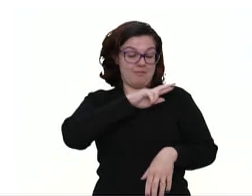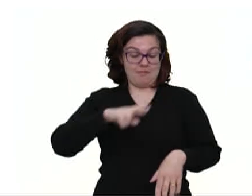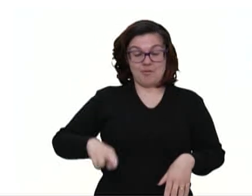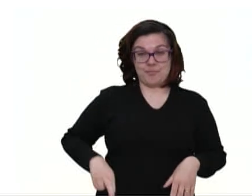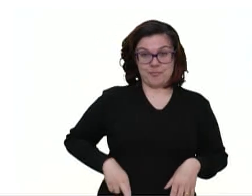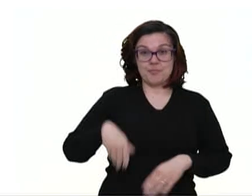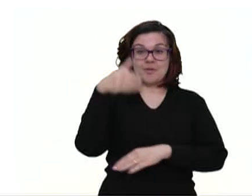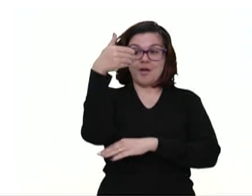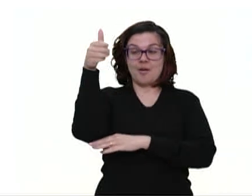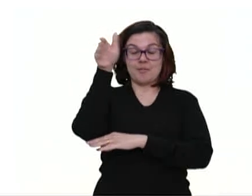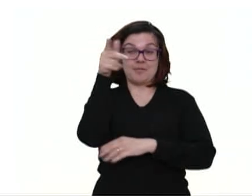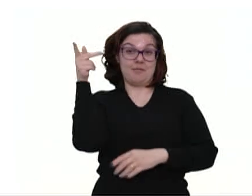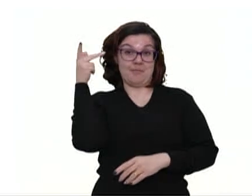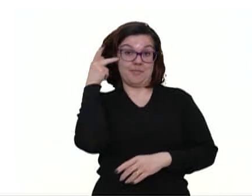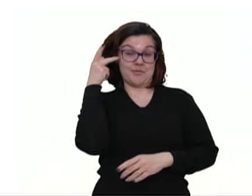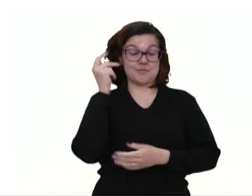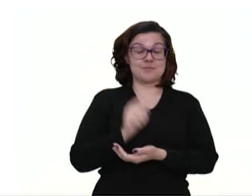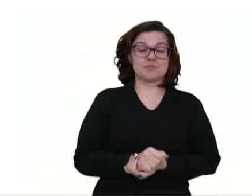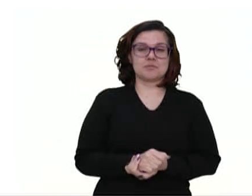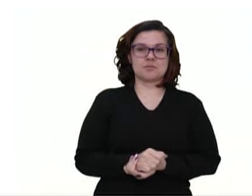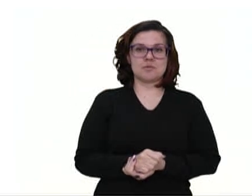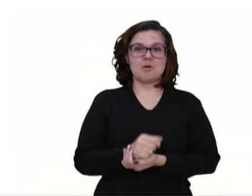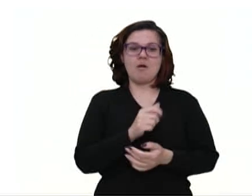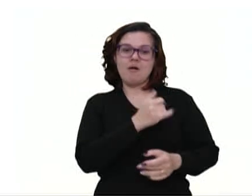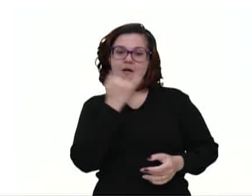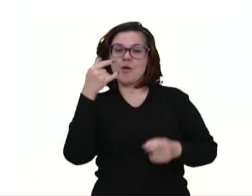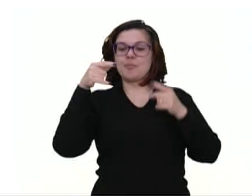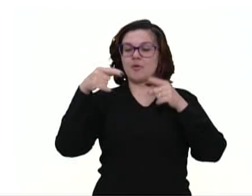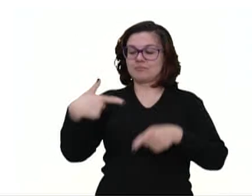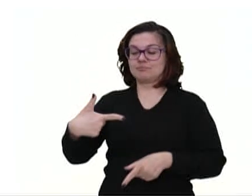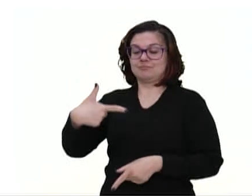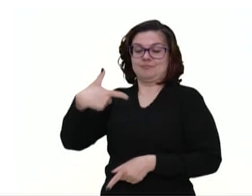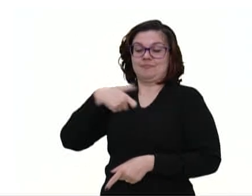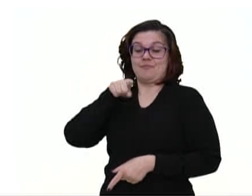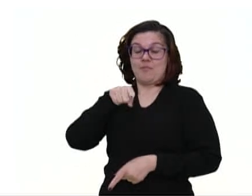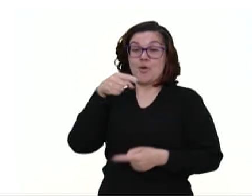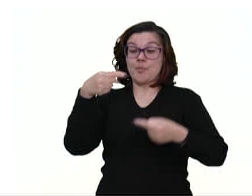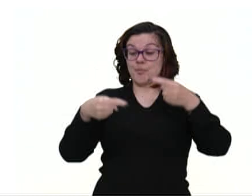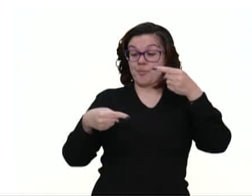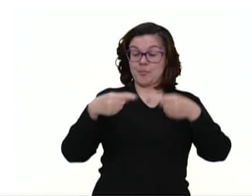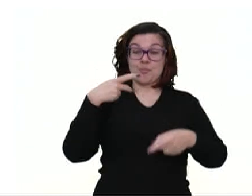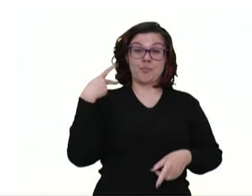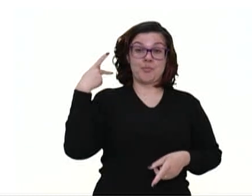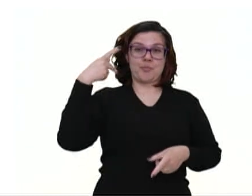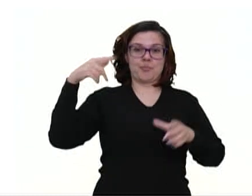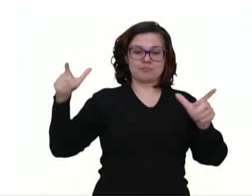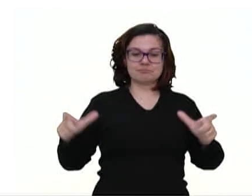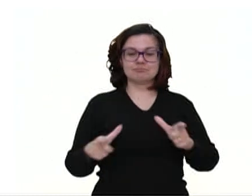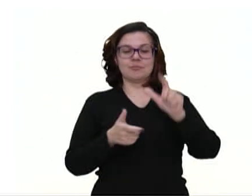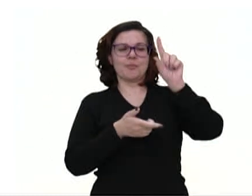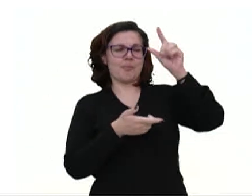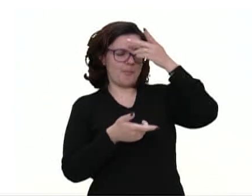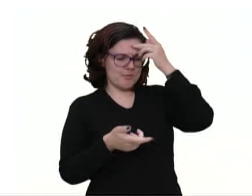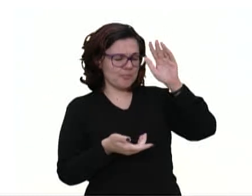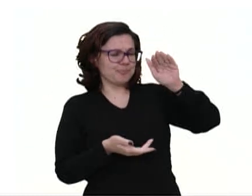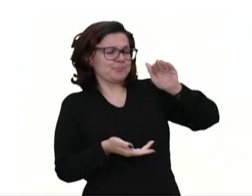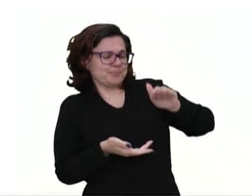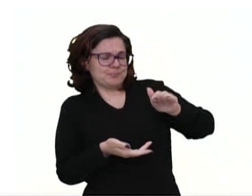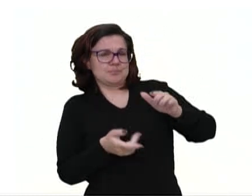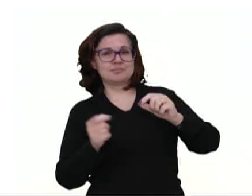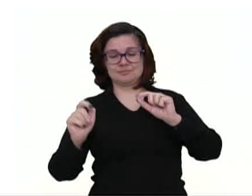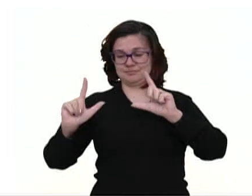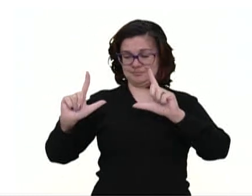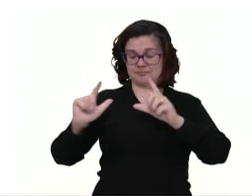paulista. C. Ao papel figurativo de Vargas na política, enfatizado pela pequenez de sua figura no